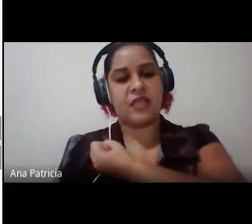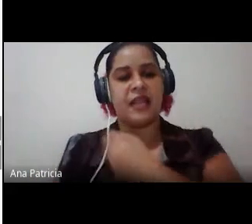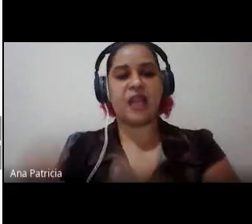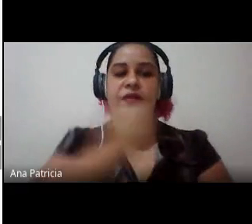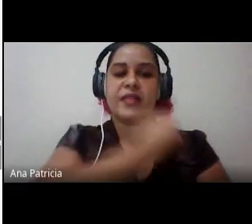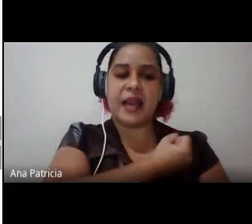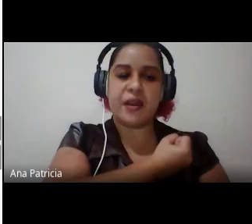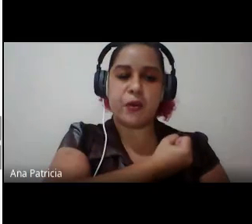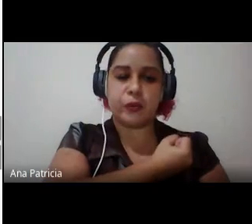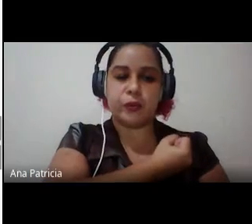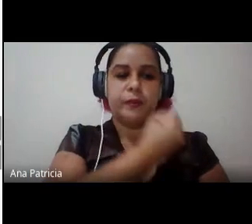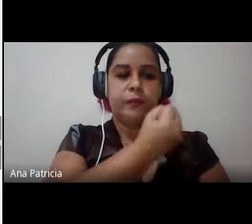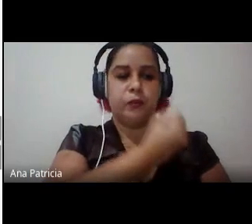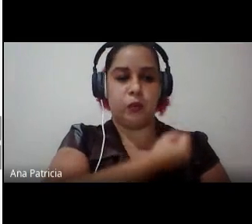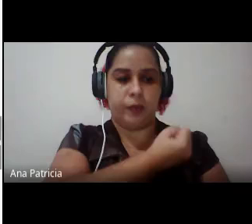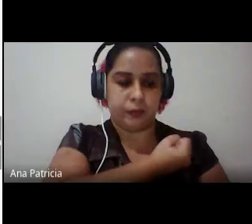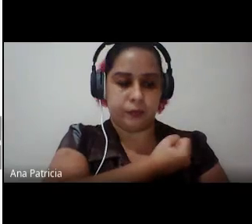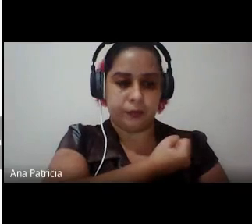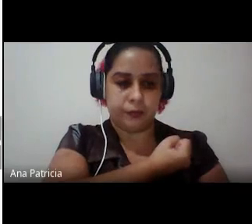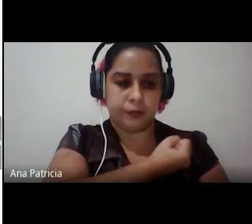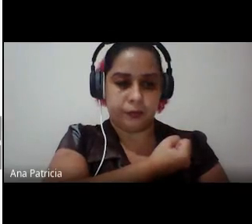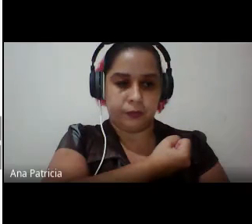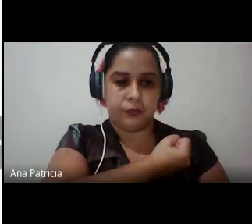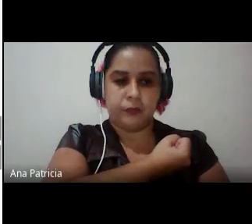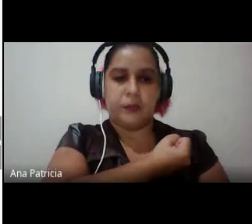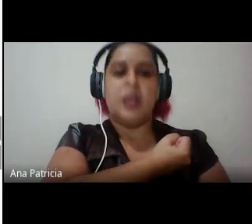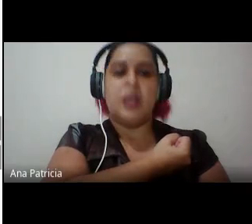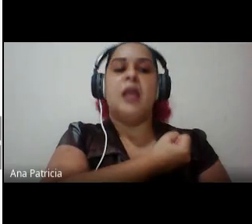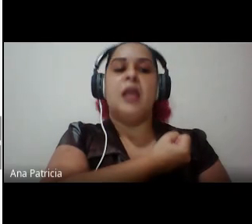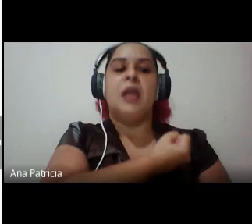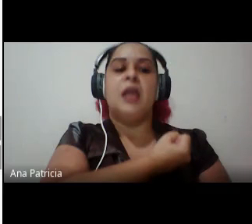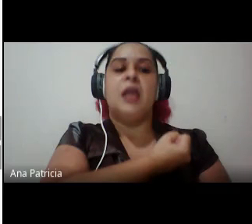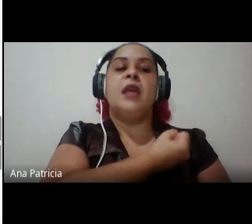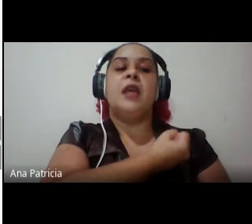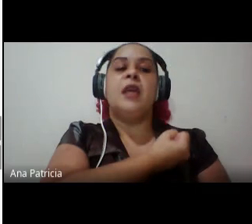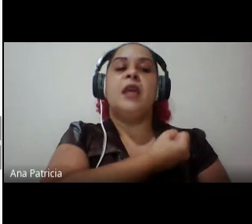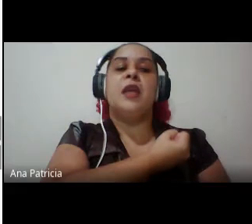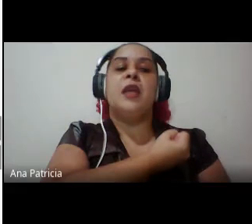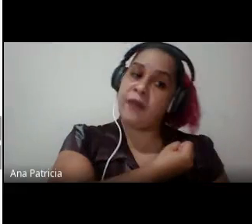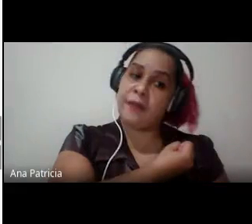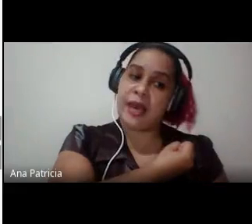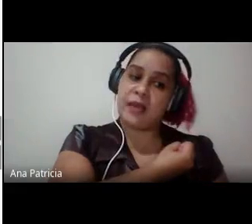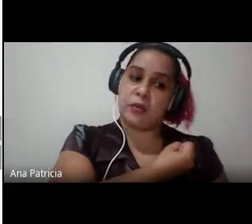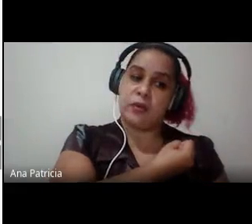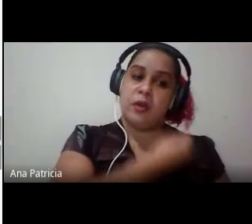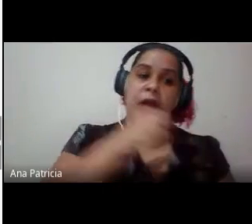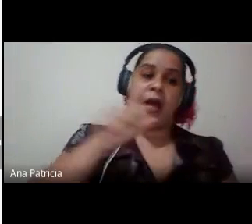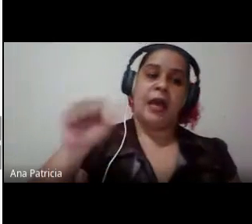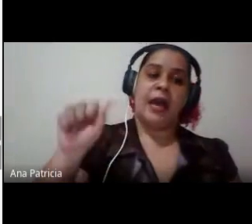você é destro, se você é canhoto. Número. E o sinal de